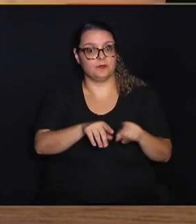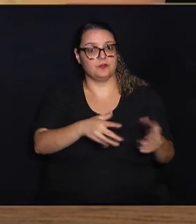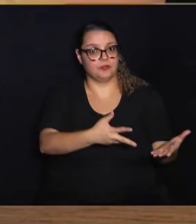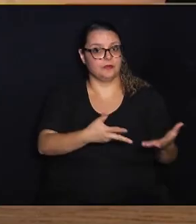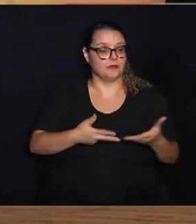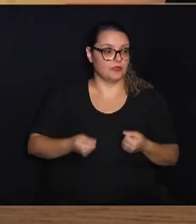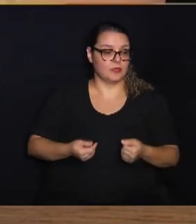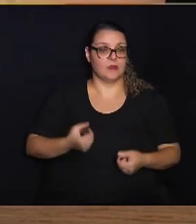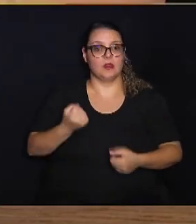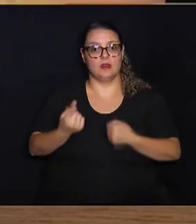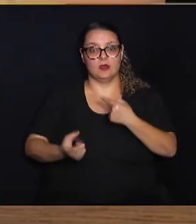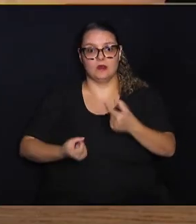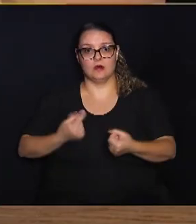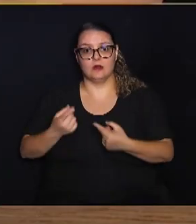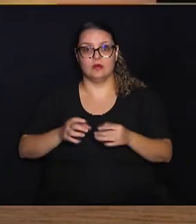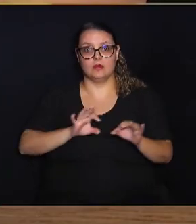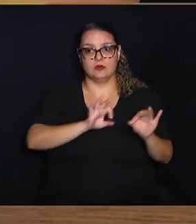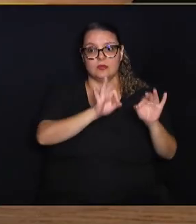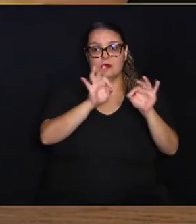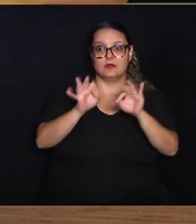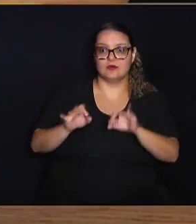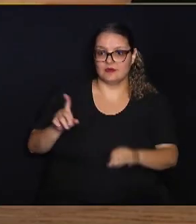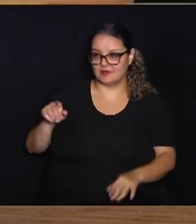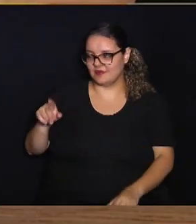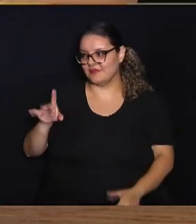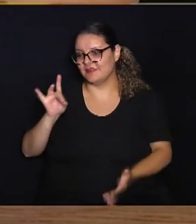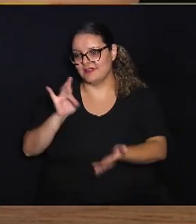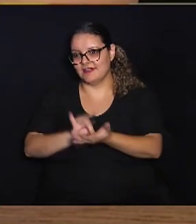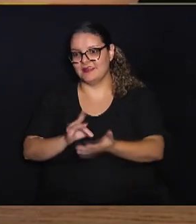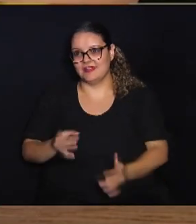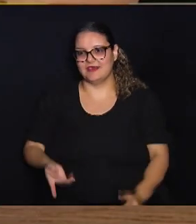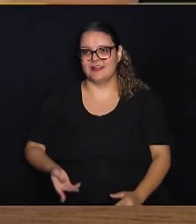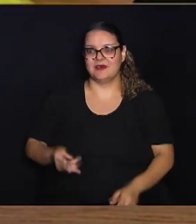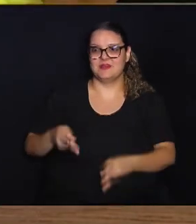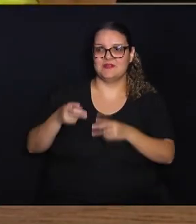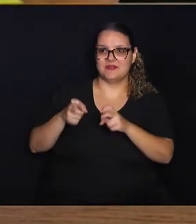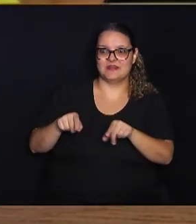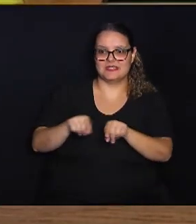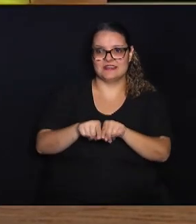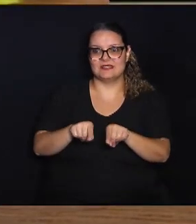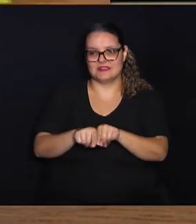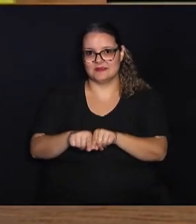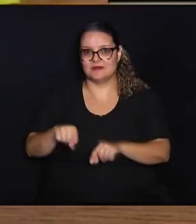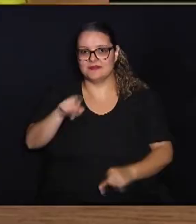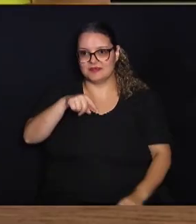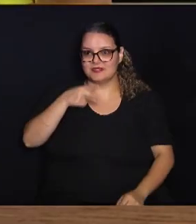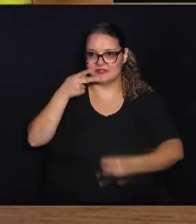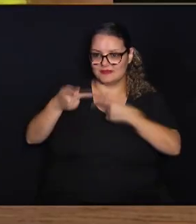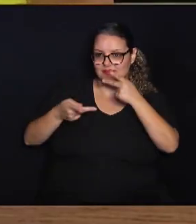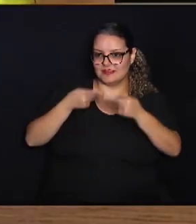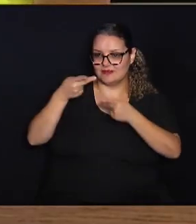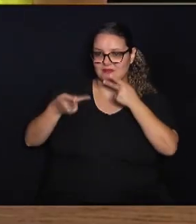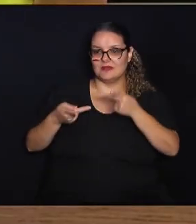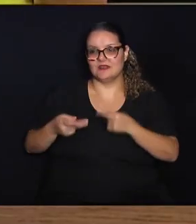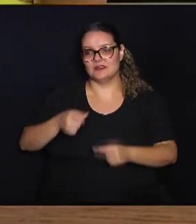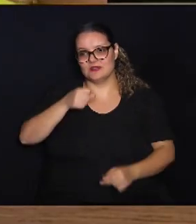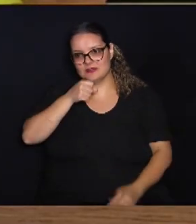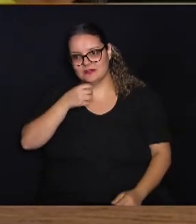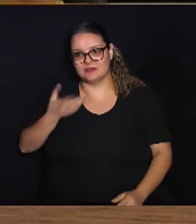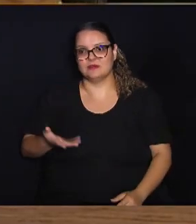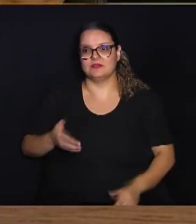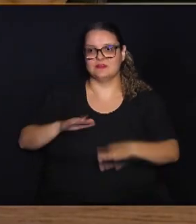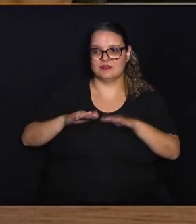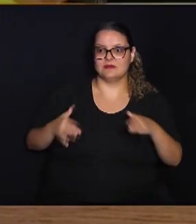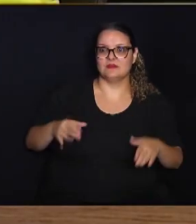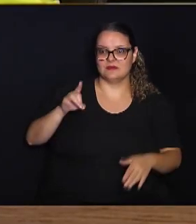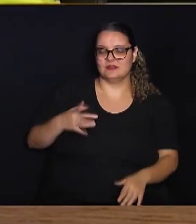alguns já têm acompanhado as sessões. Né? Verdade, eu percebo que inclusive vocês falam muitas vezes lá no microfone da mesa